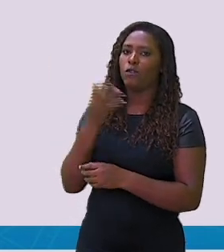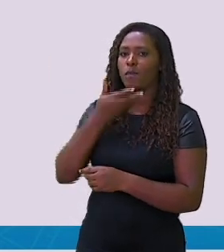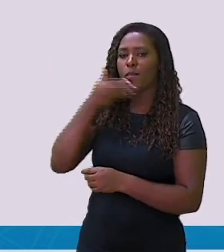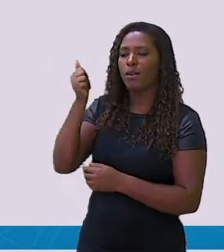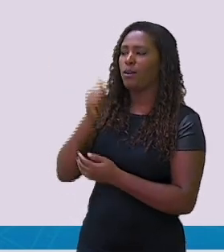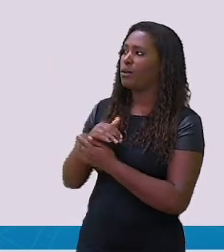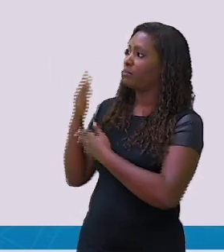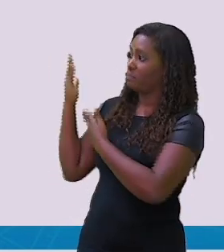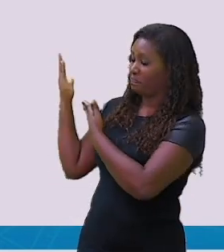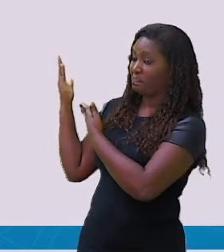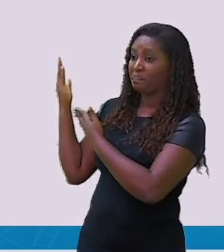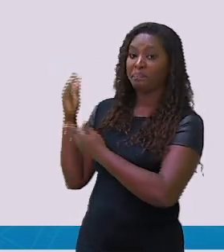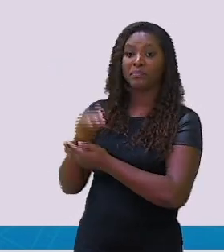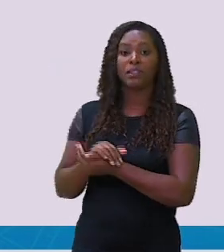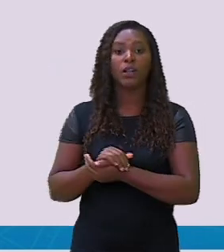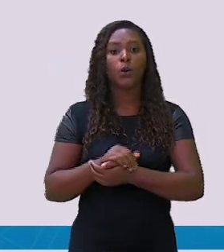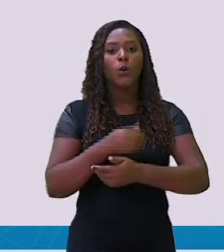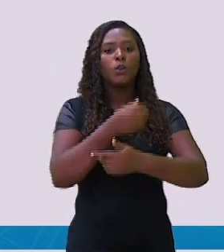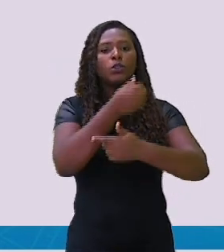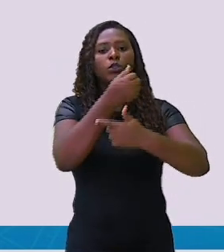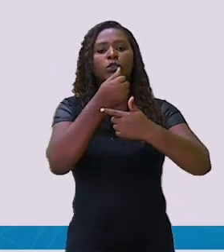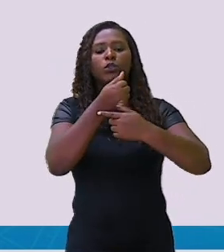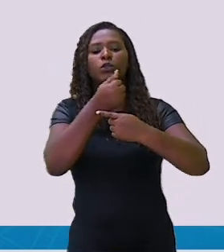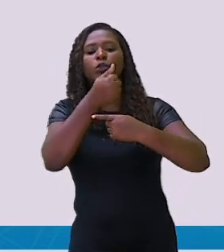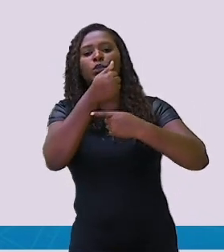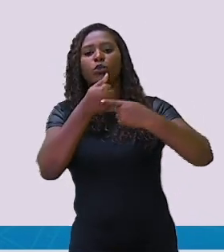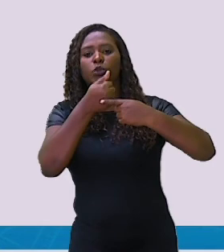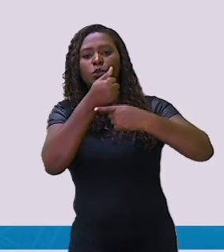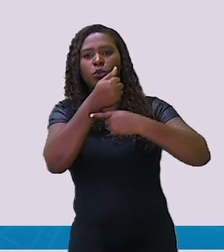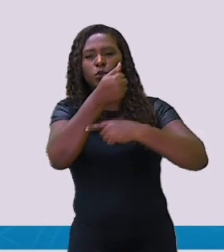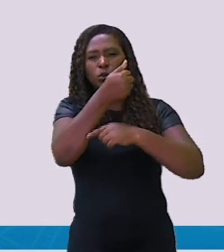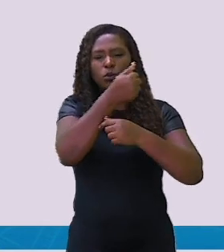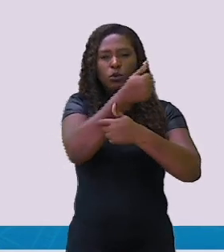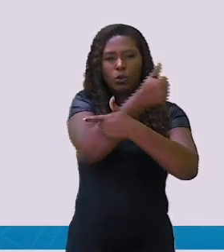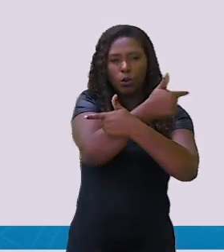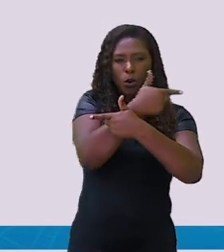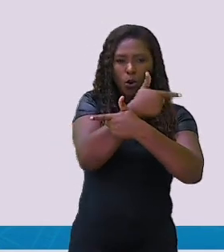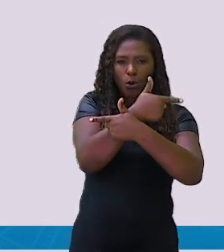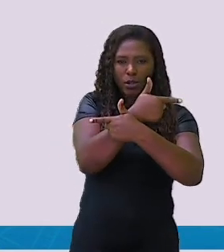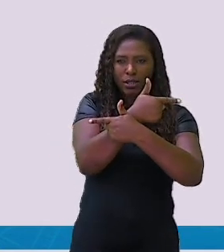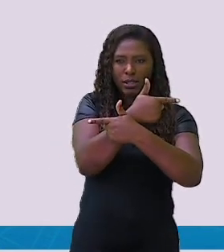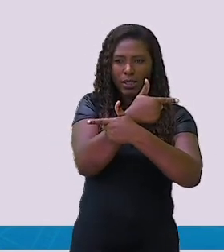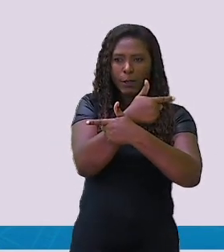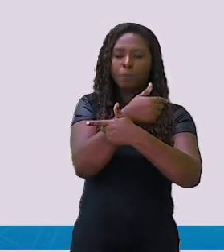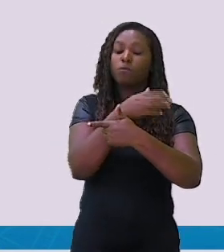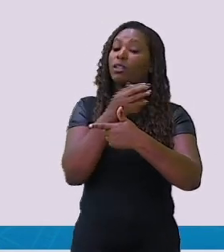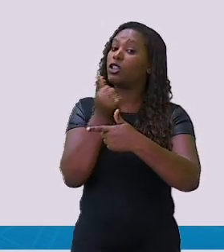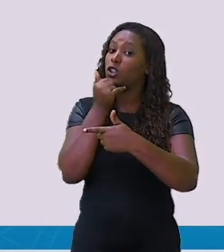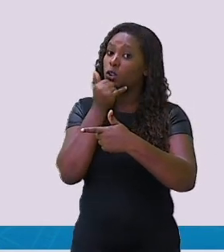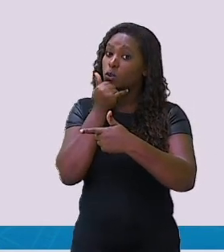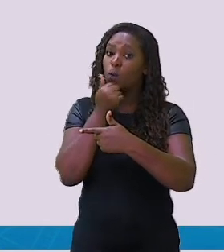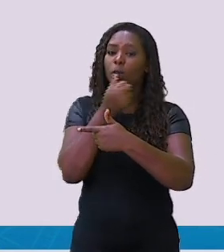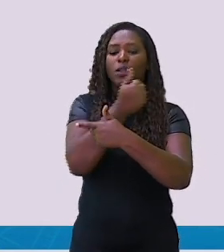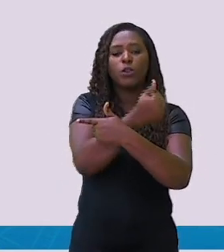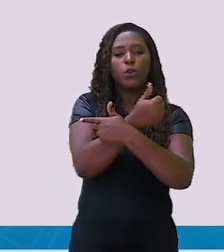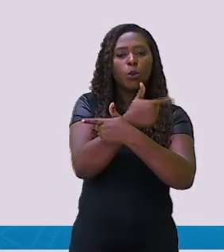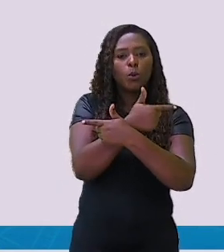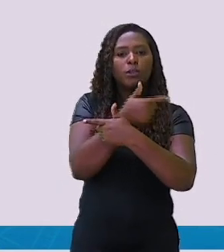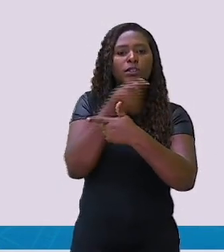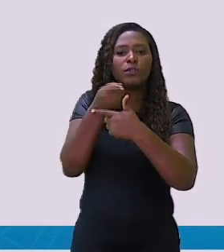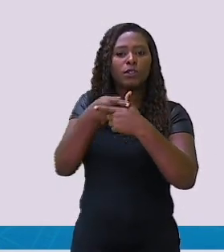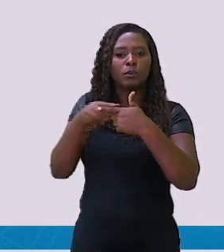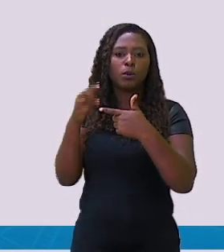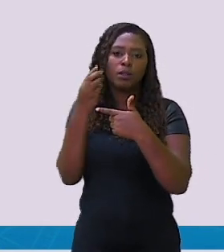bom Então olha 12 / 4 desculpa 12 /